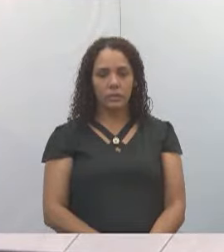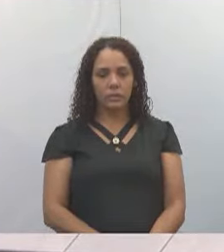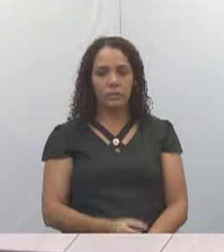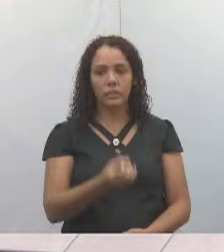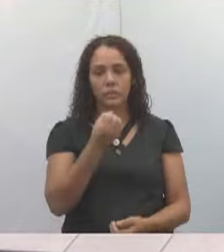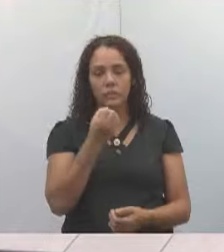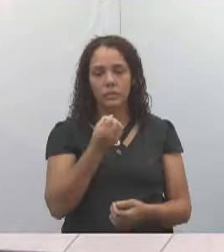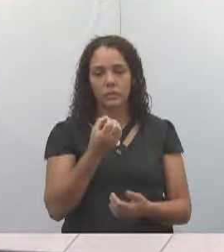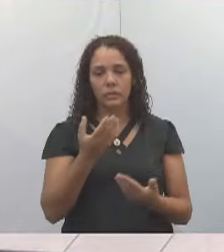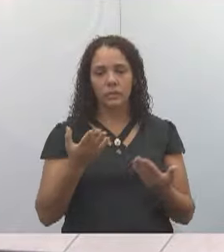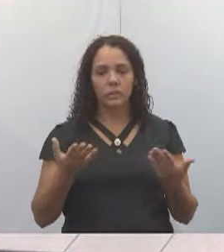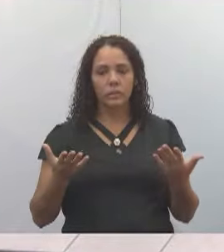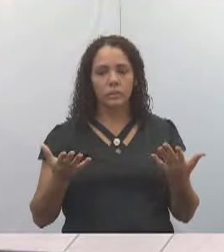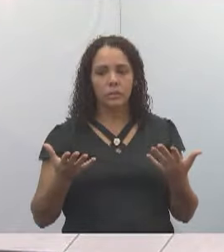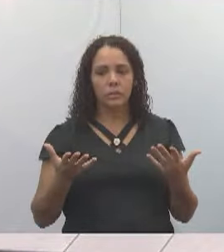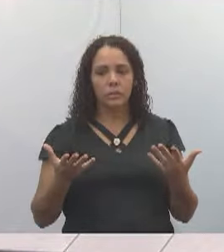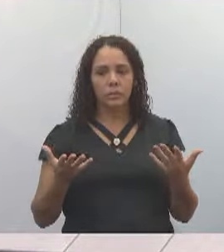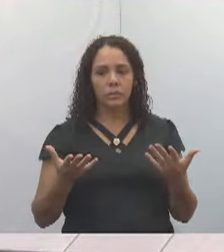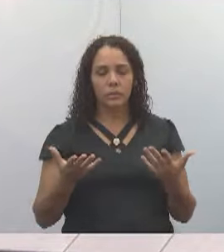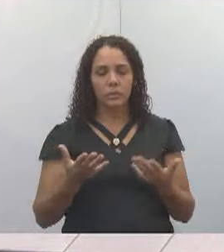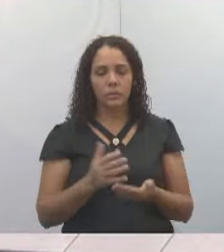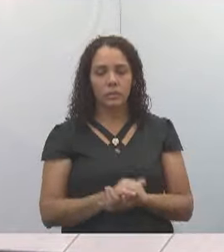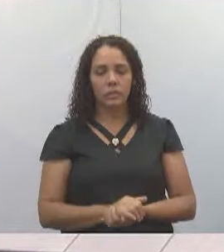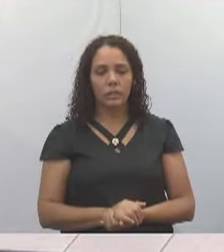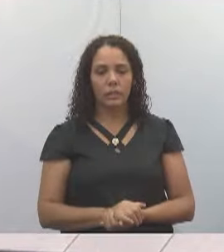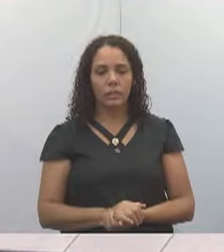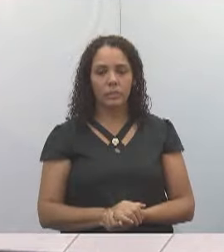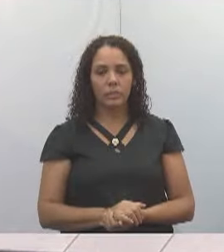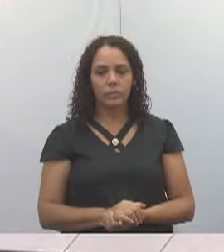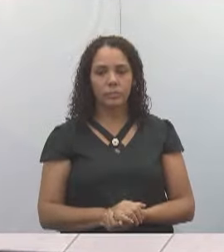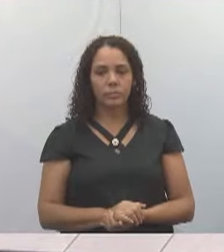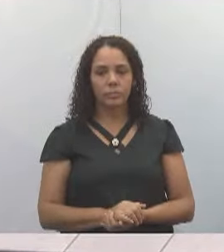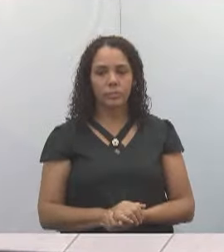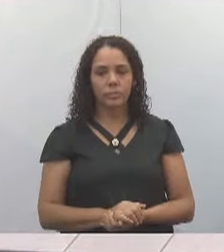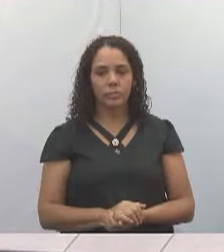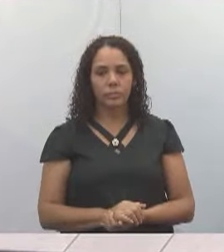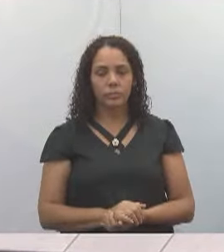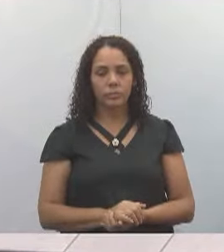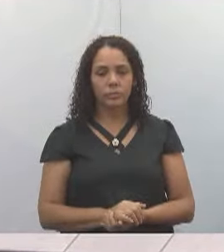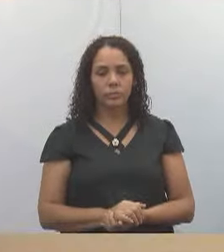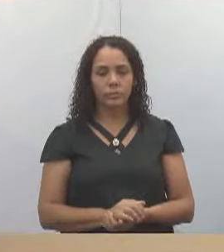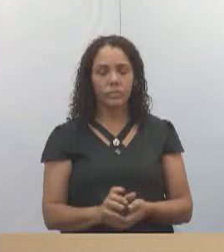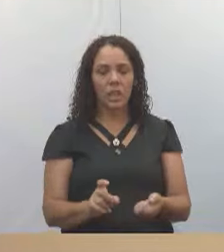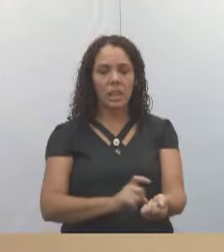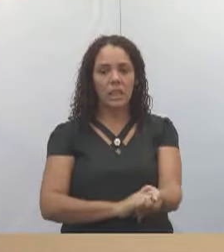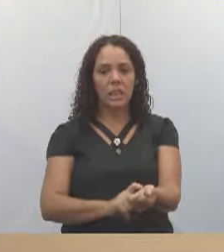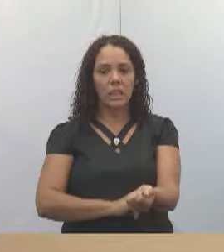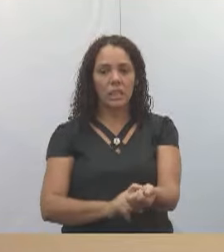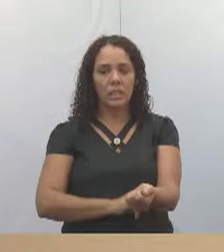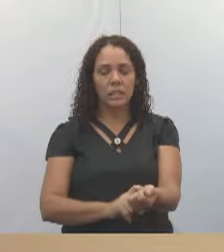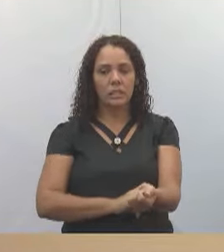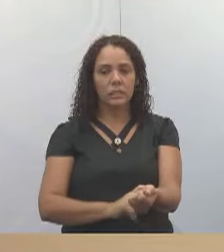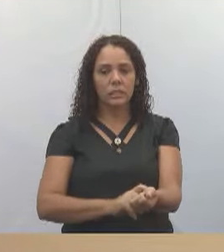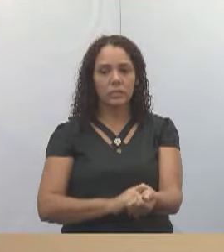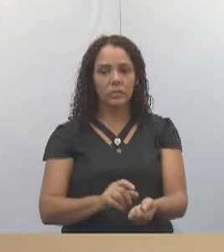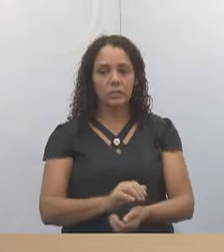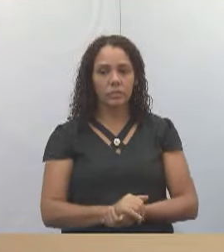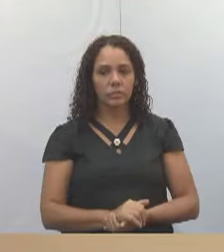Boa tarde. Hoje os nervos estão à flor da pele, né? Não sei que eles estão tão reativos assim, né, Hernani?